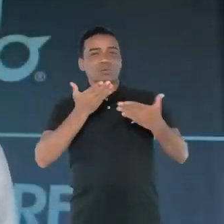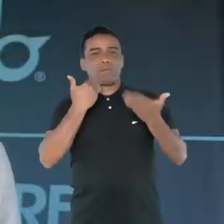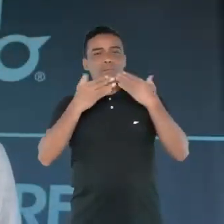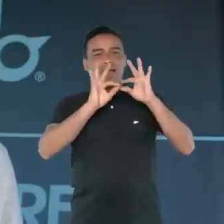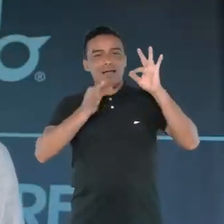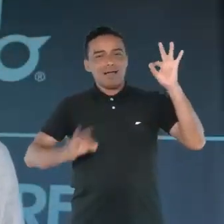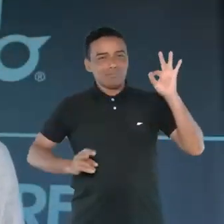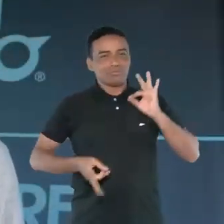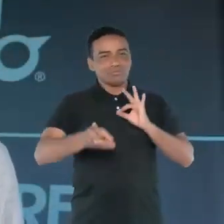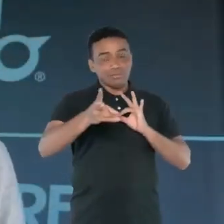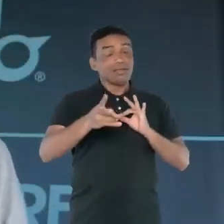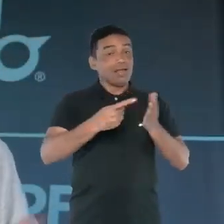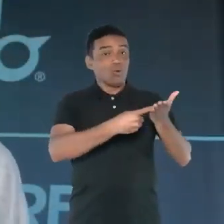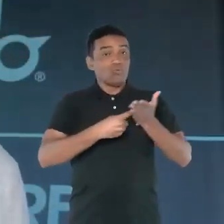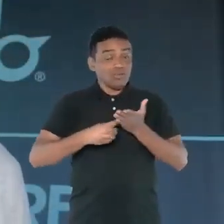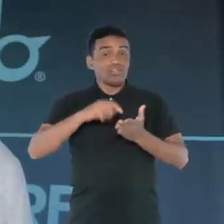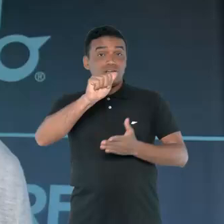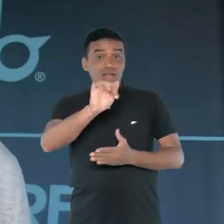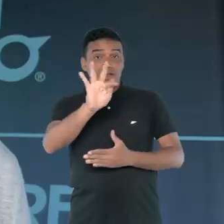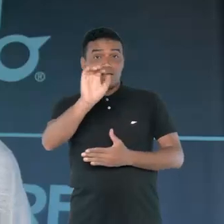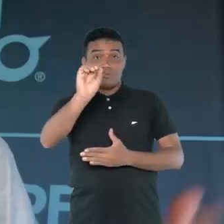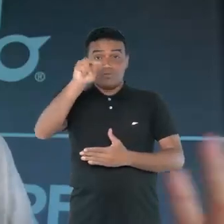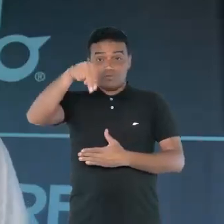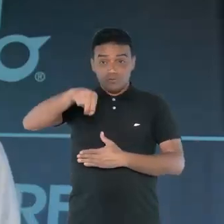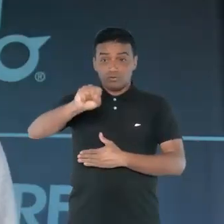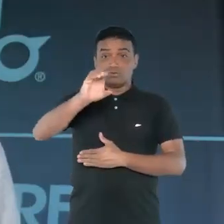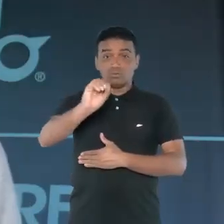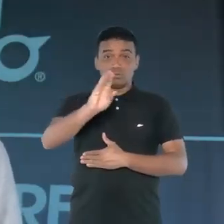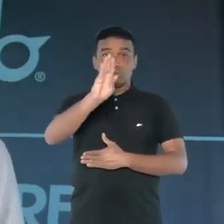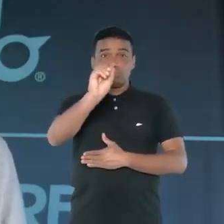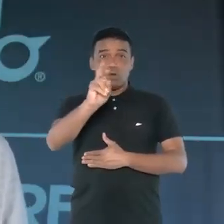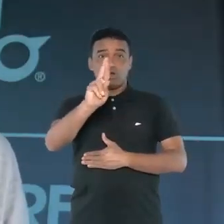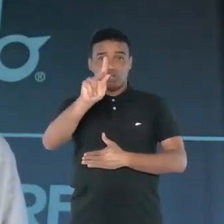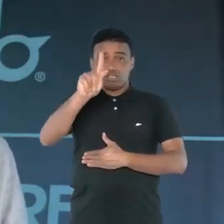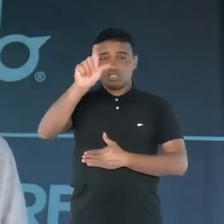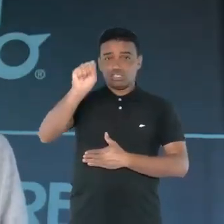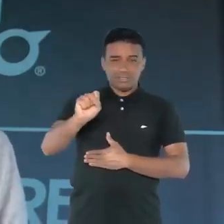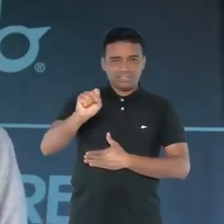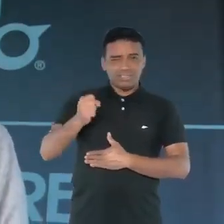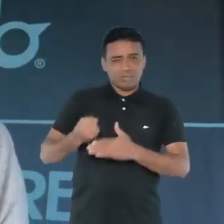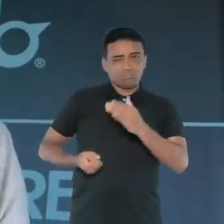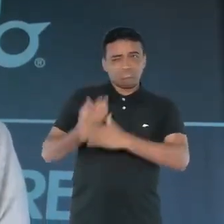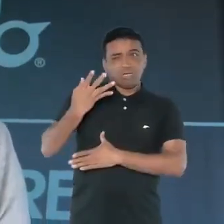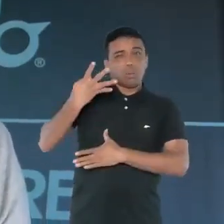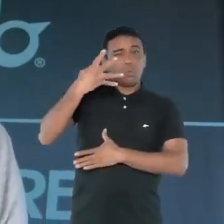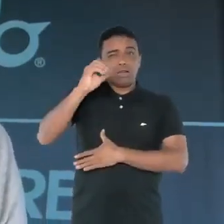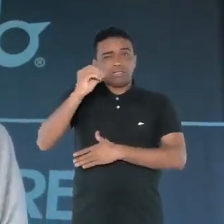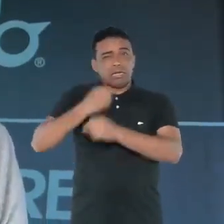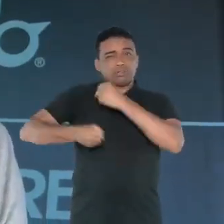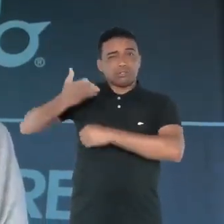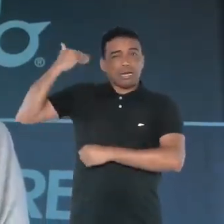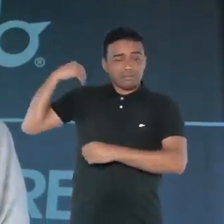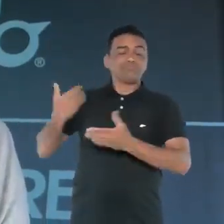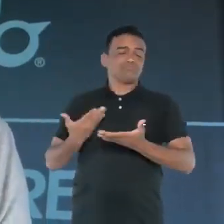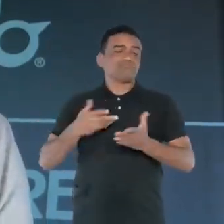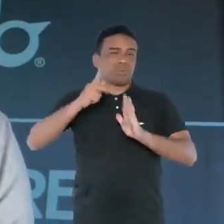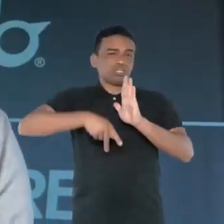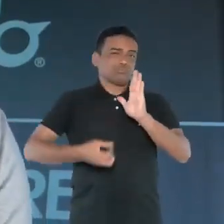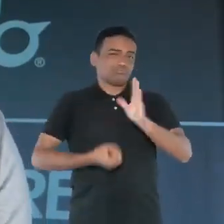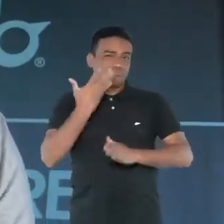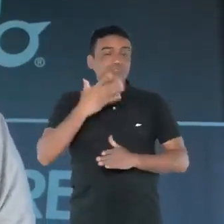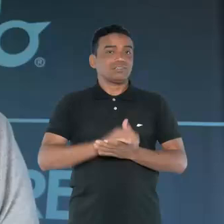do Afonso Borges, idealizador desse projeto há quase 40 anos. E hoje nós vamos conversar com o José Luiz